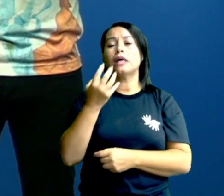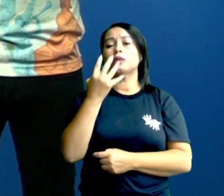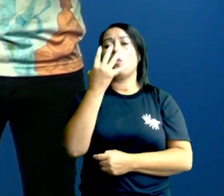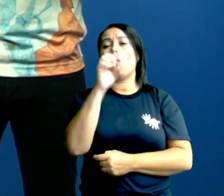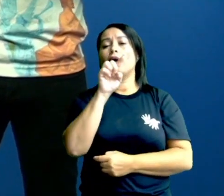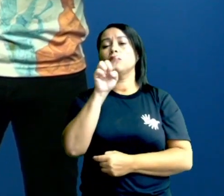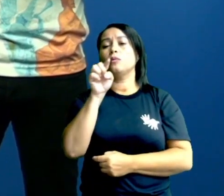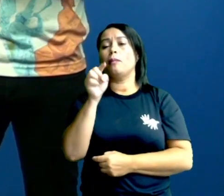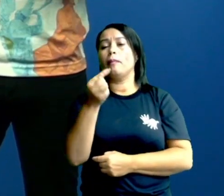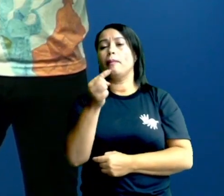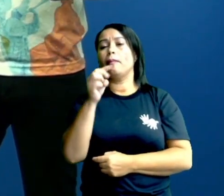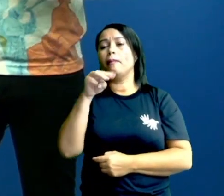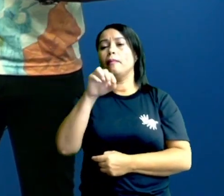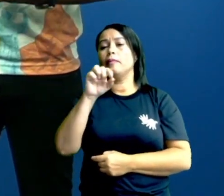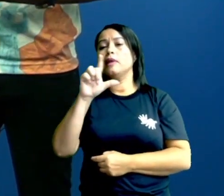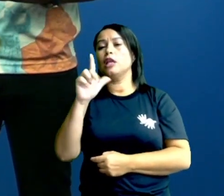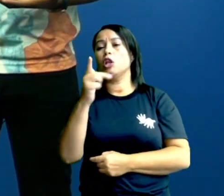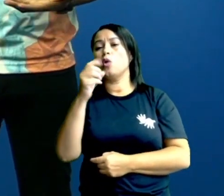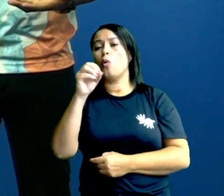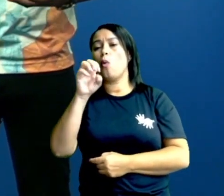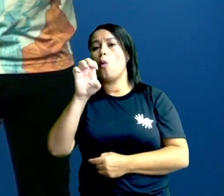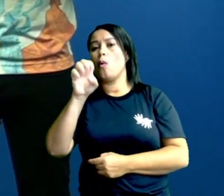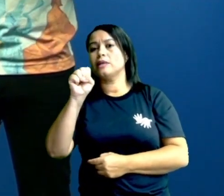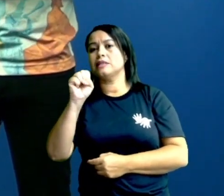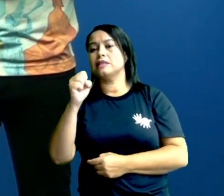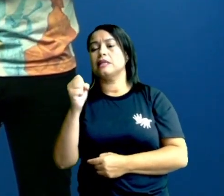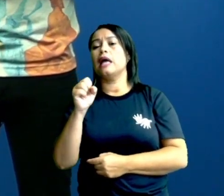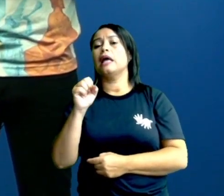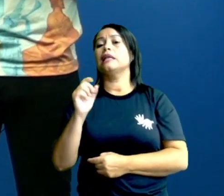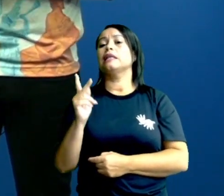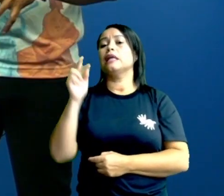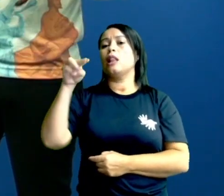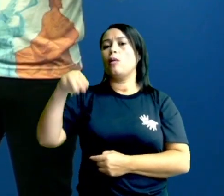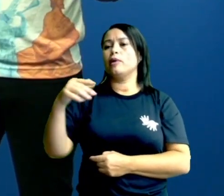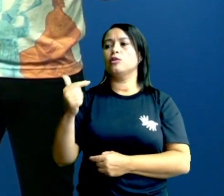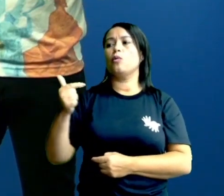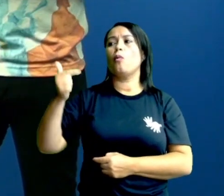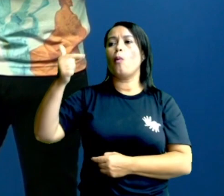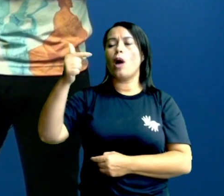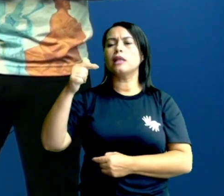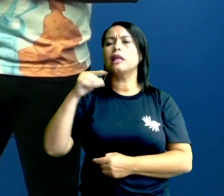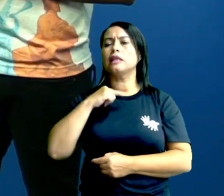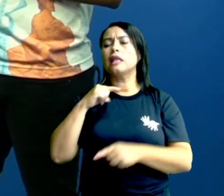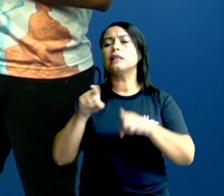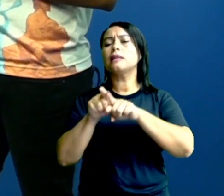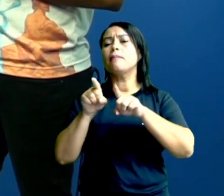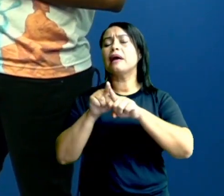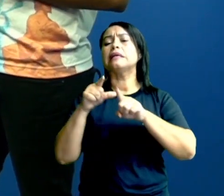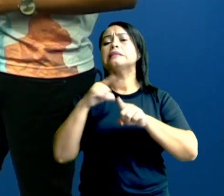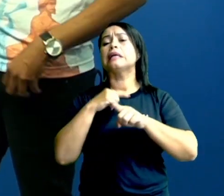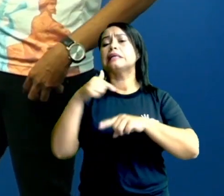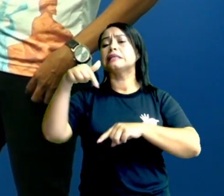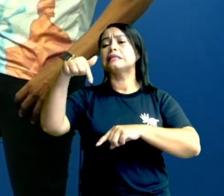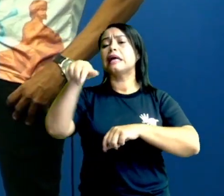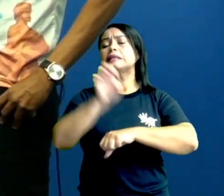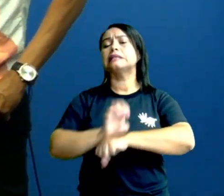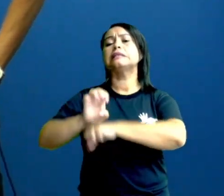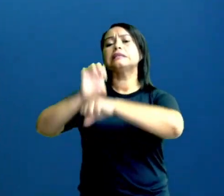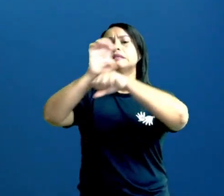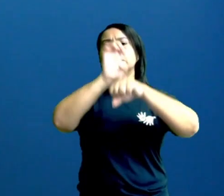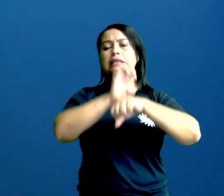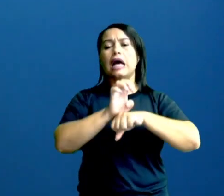4 milhões de quilômetros quadrados né Isso corresponde a quase metade do território brasileiro e Essa região é formada por sete estados